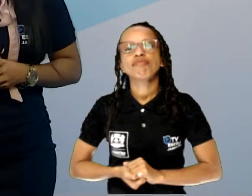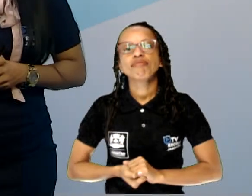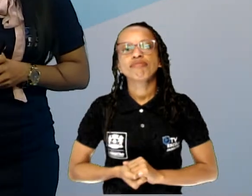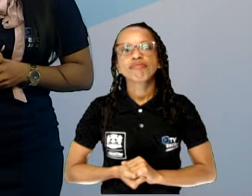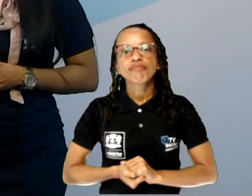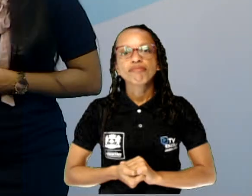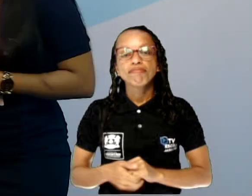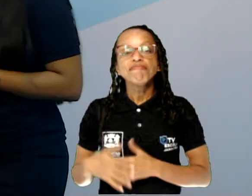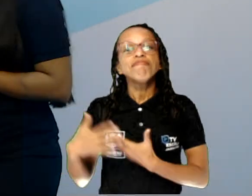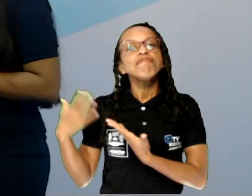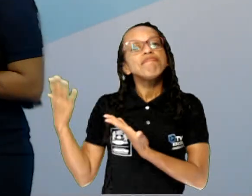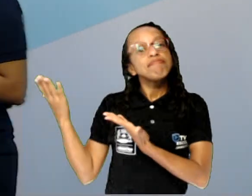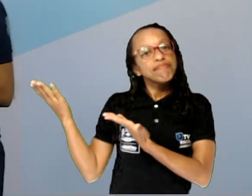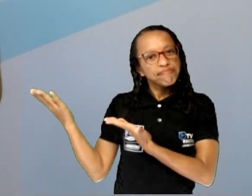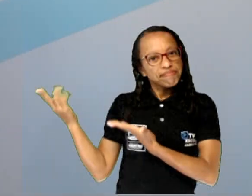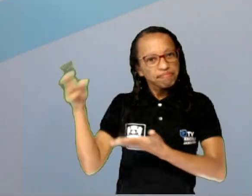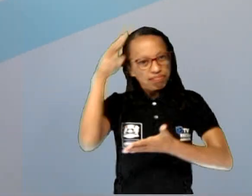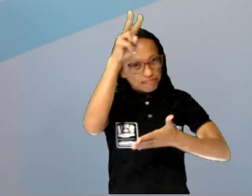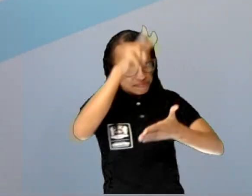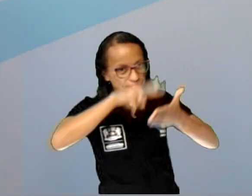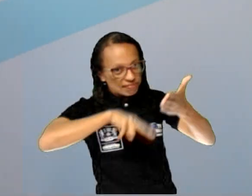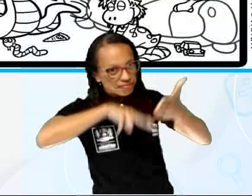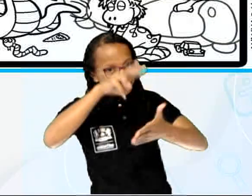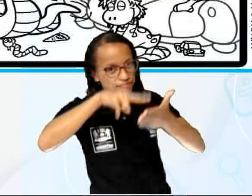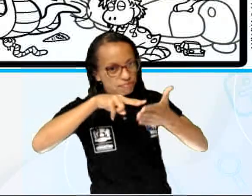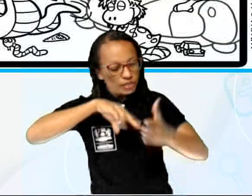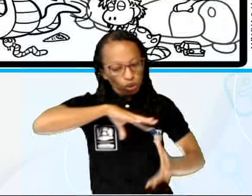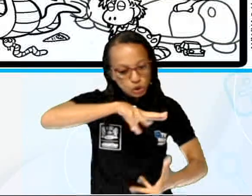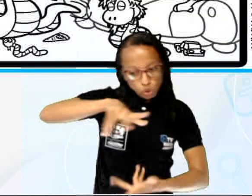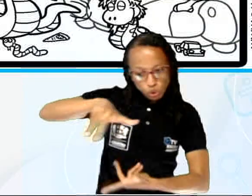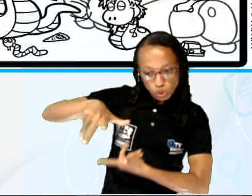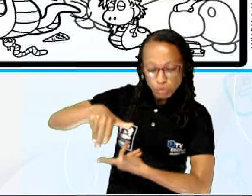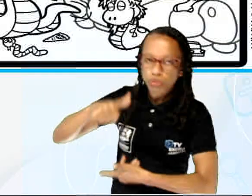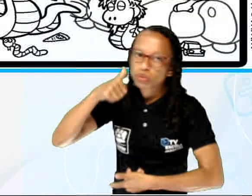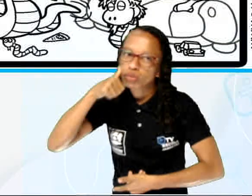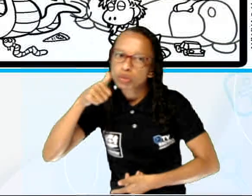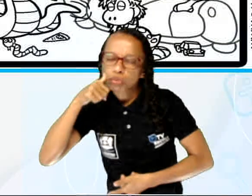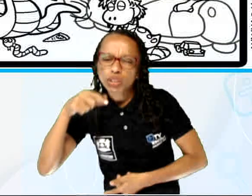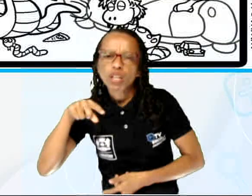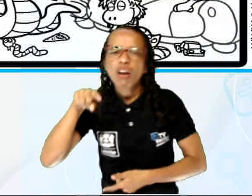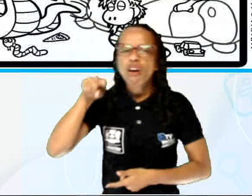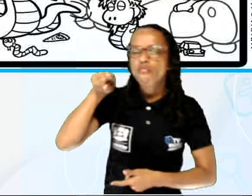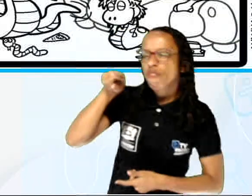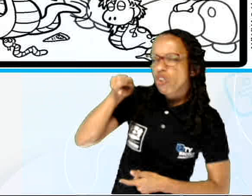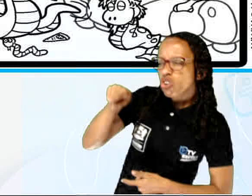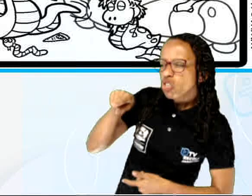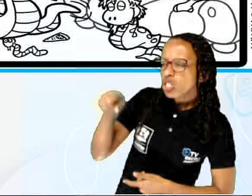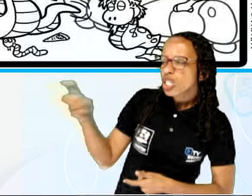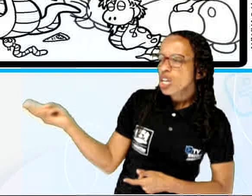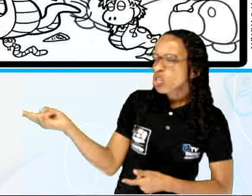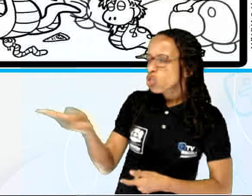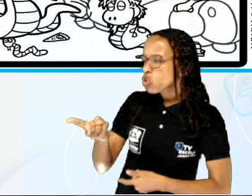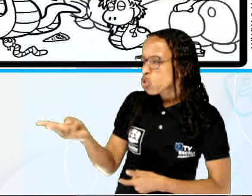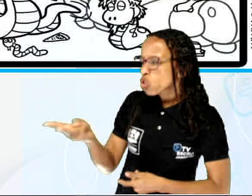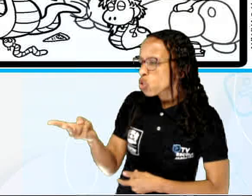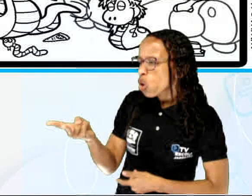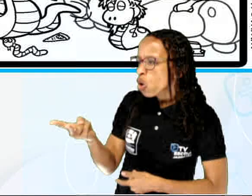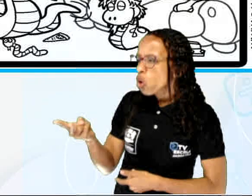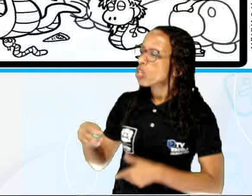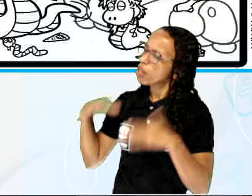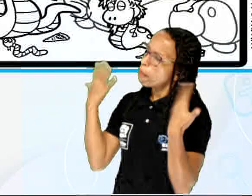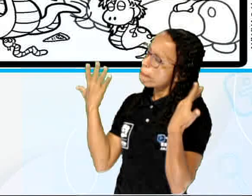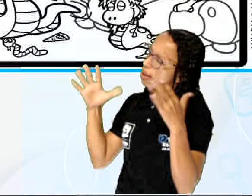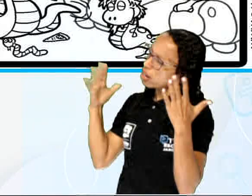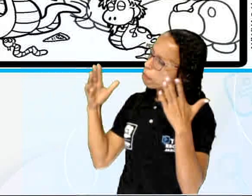Aí a gente vamos ler isso aqui, né? O mundo da Leloca. Você e sua irmã estão de parabéns. Vocês